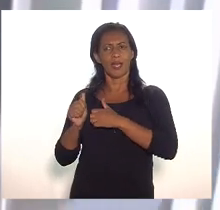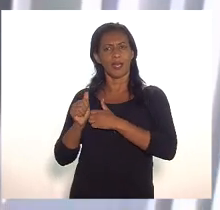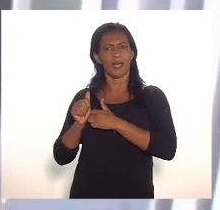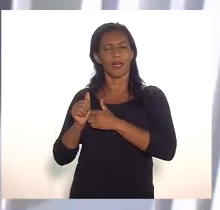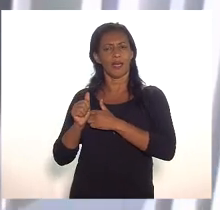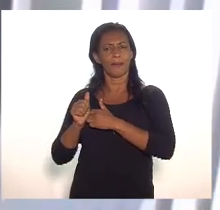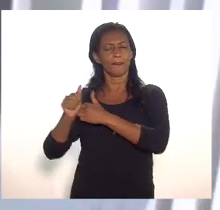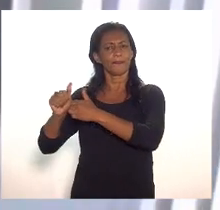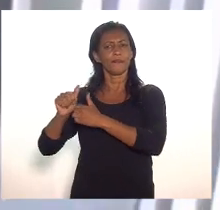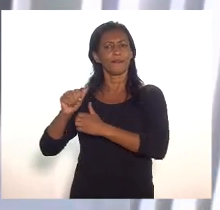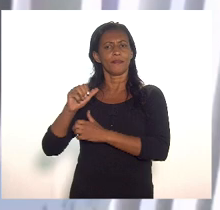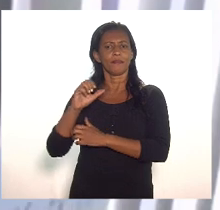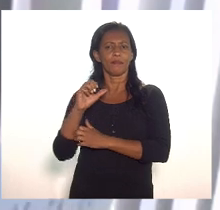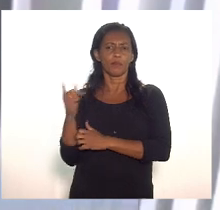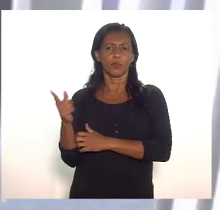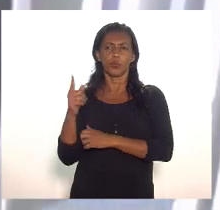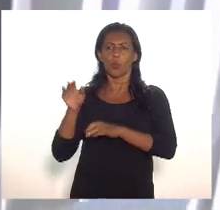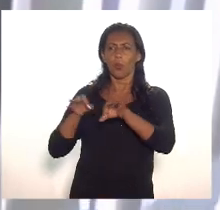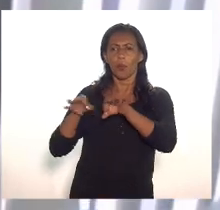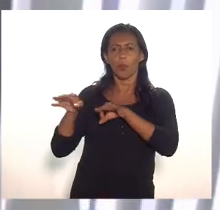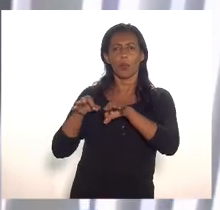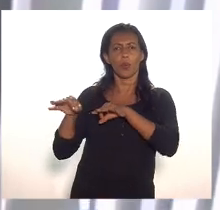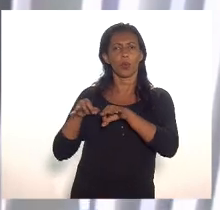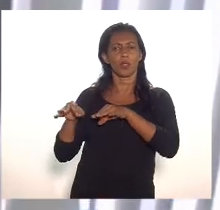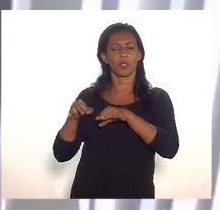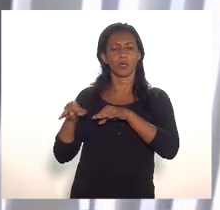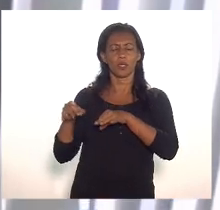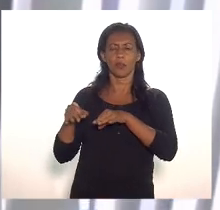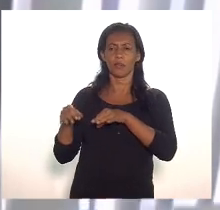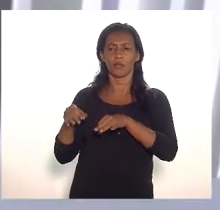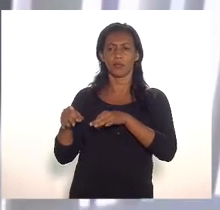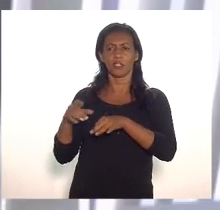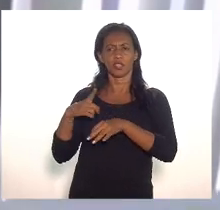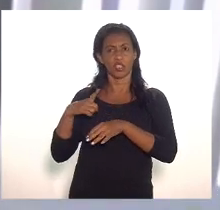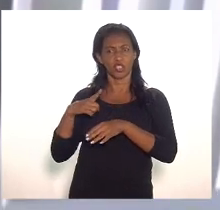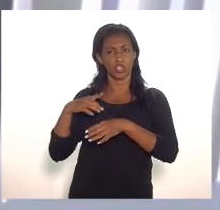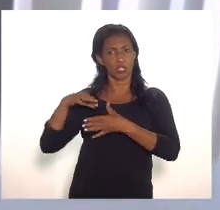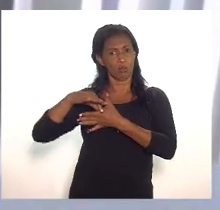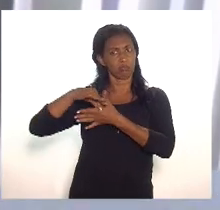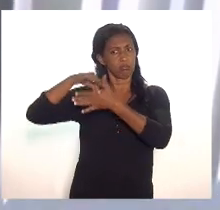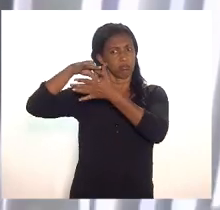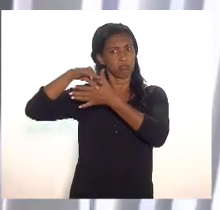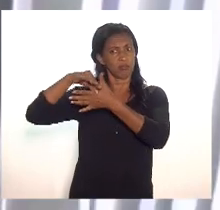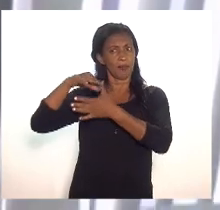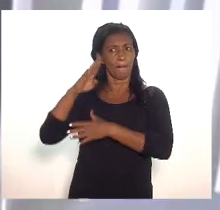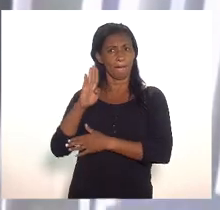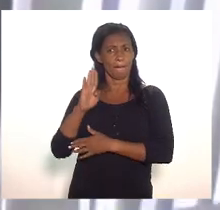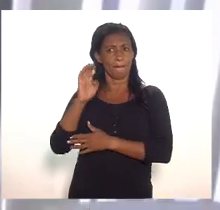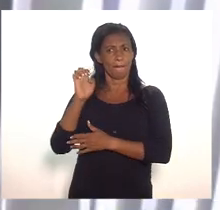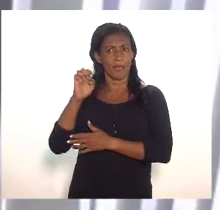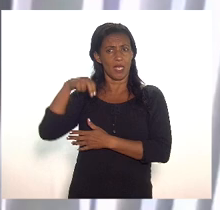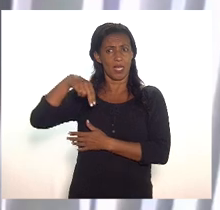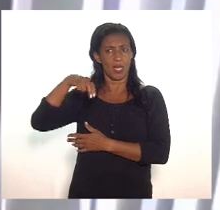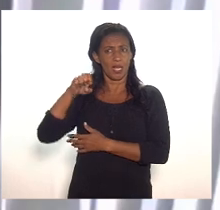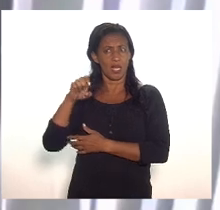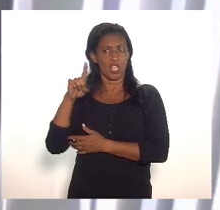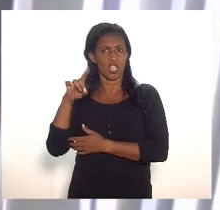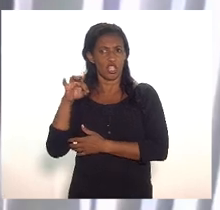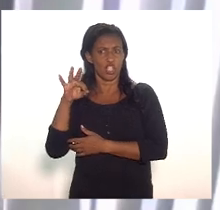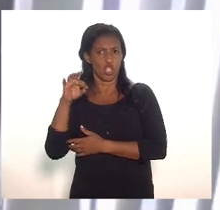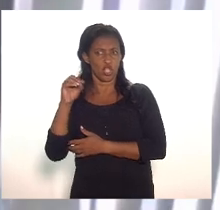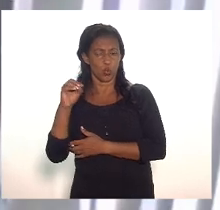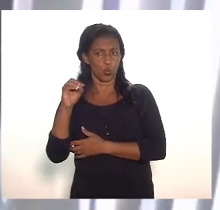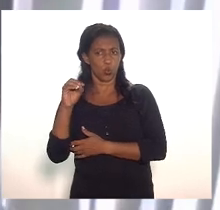Uma coordenação que gere programa de pós-graduação tinha como dirigente o senhor Benedito Aguiar Neto, que defendia o